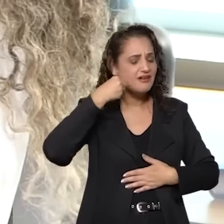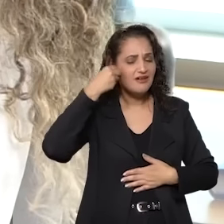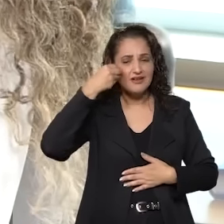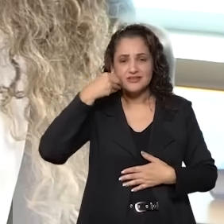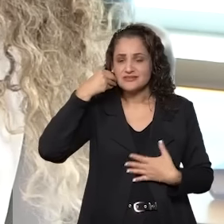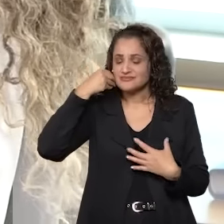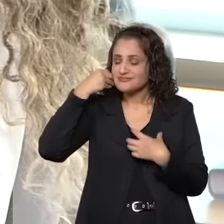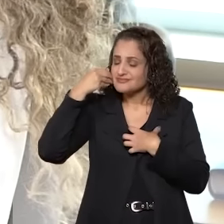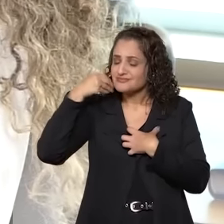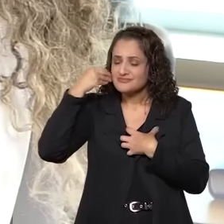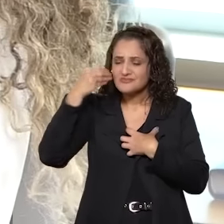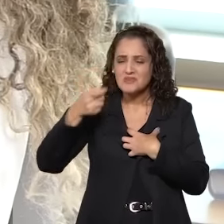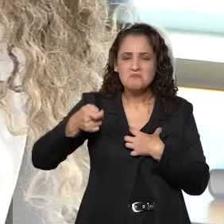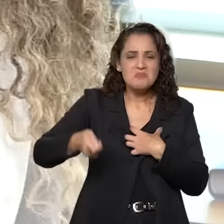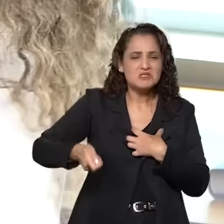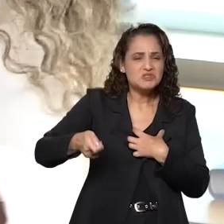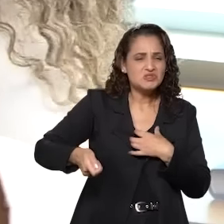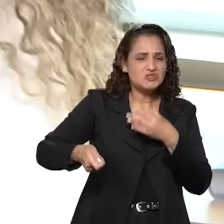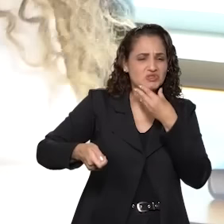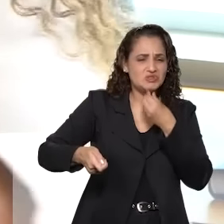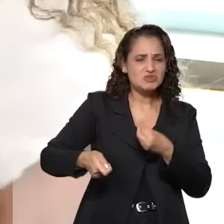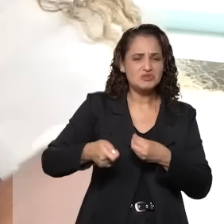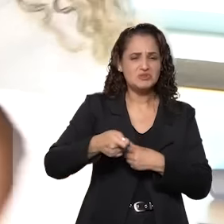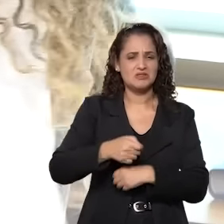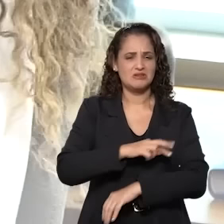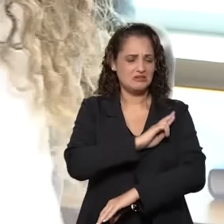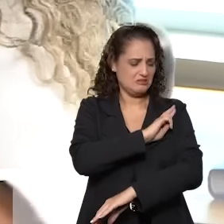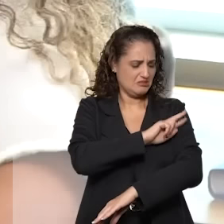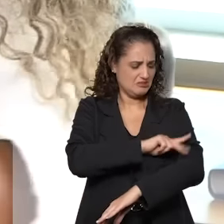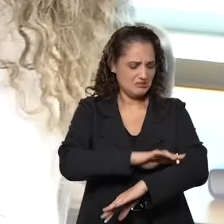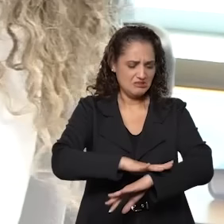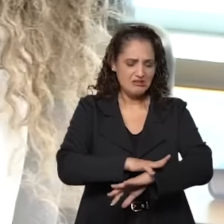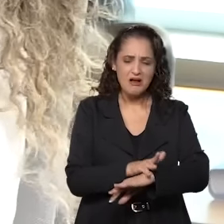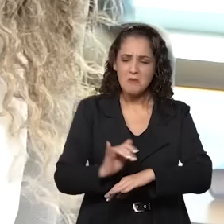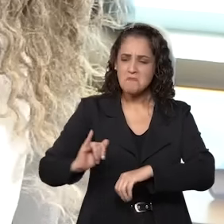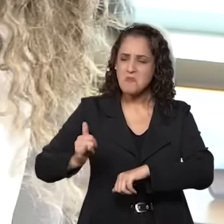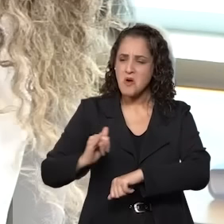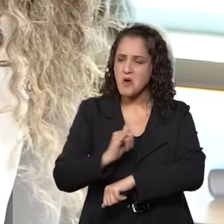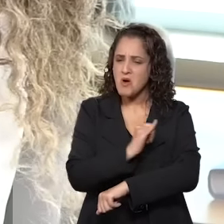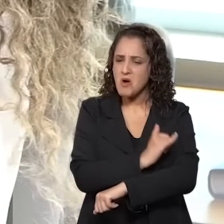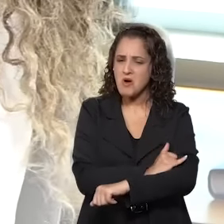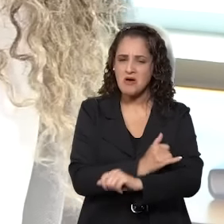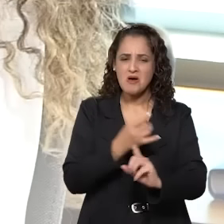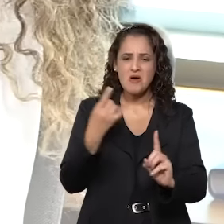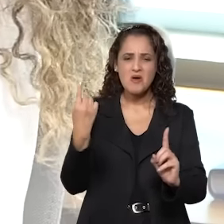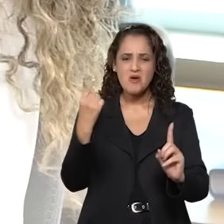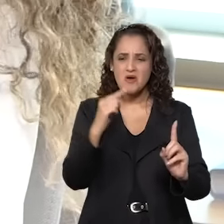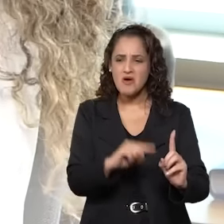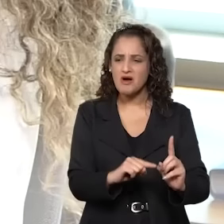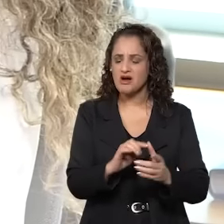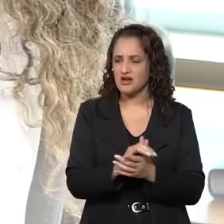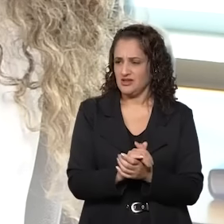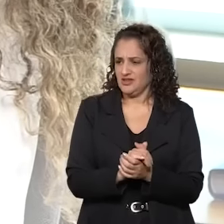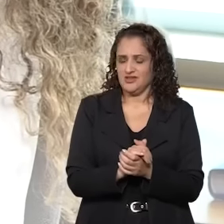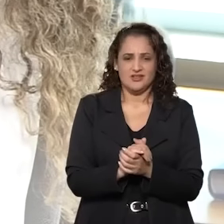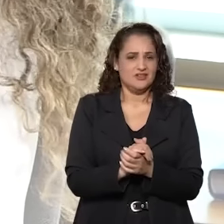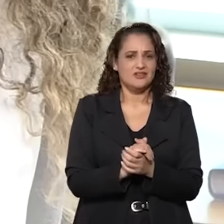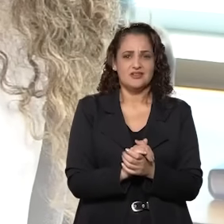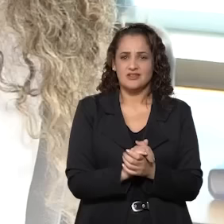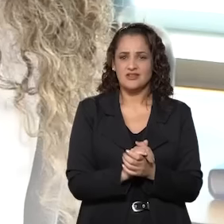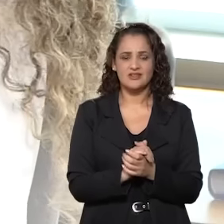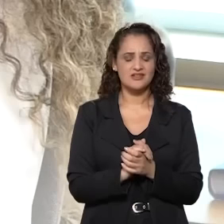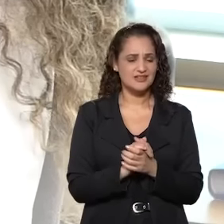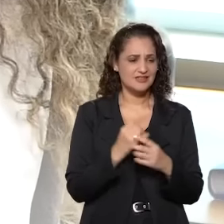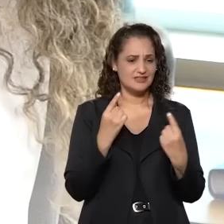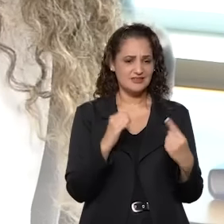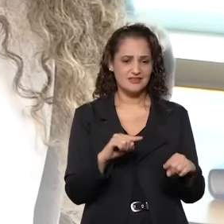gordofobia e de homofobia que ela via acontecer o tempo todo ali nas relações de trabalho e nem todas com ela mas